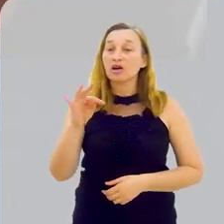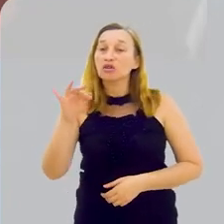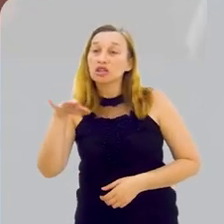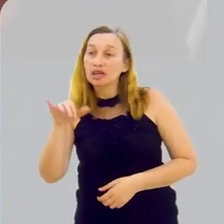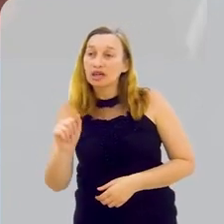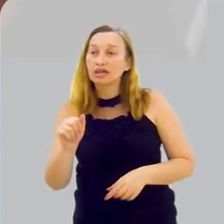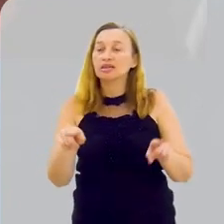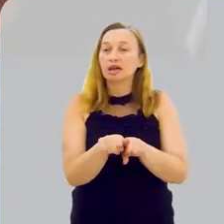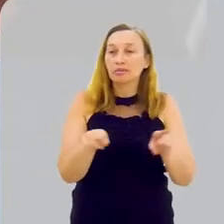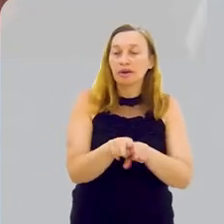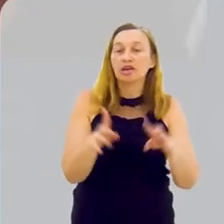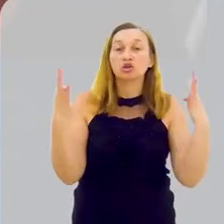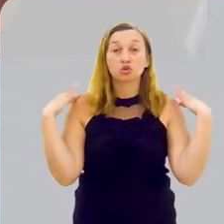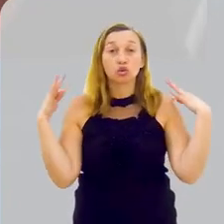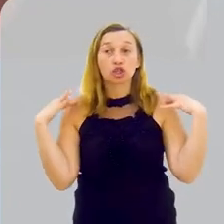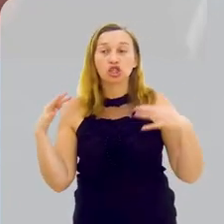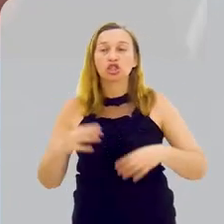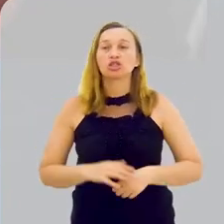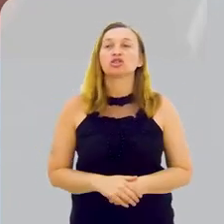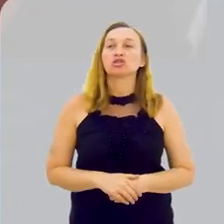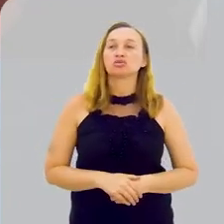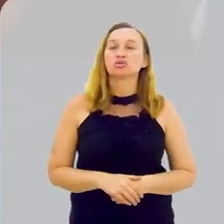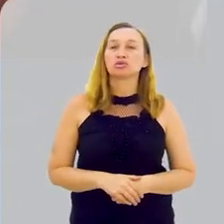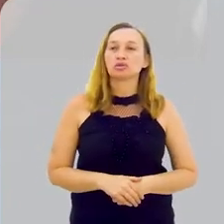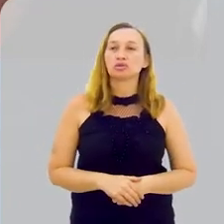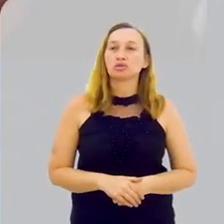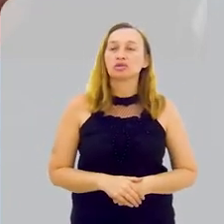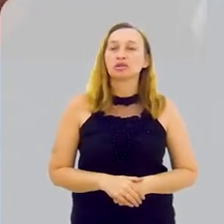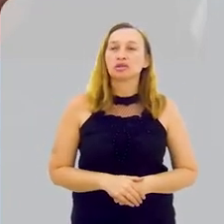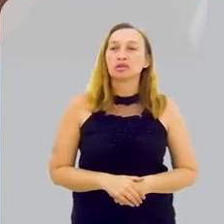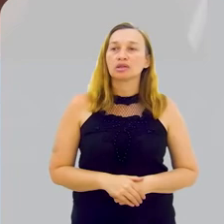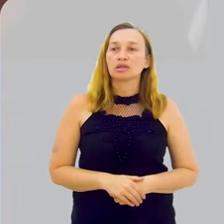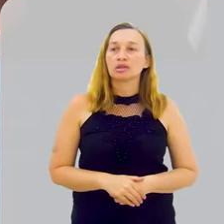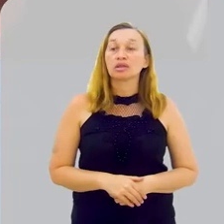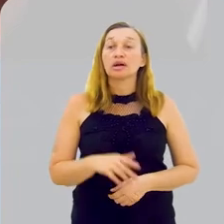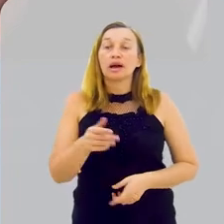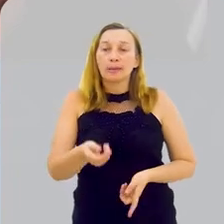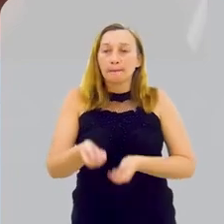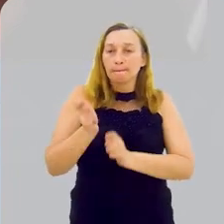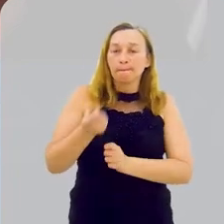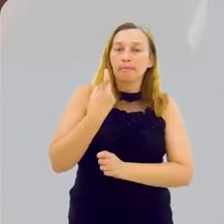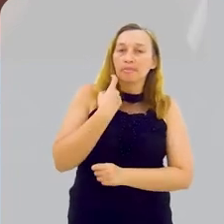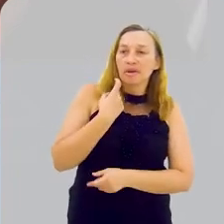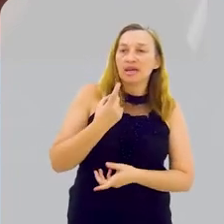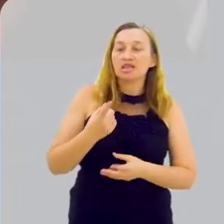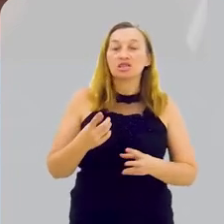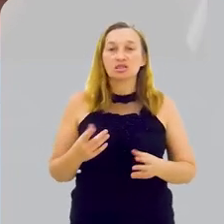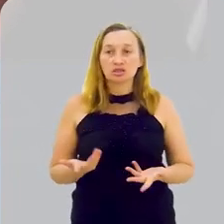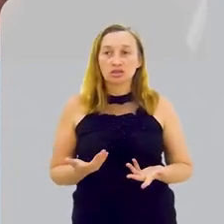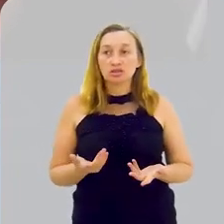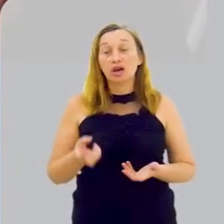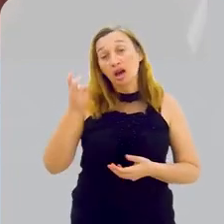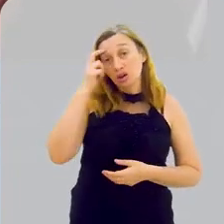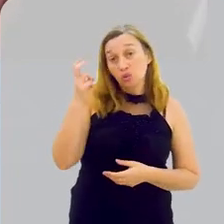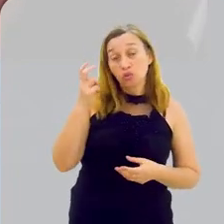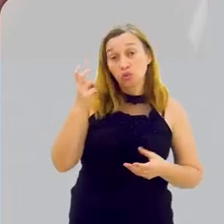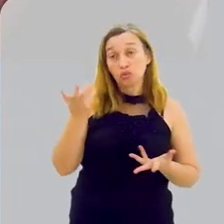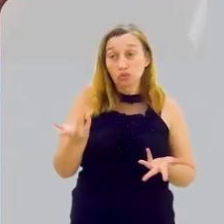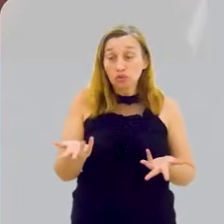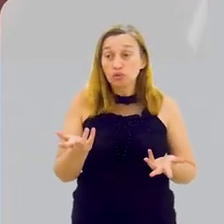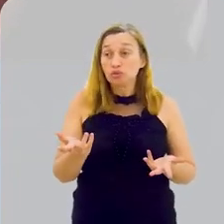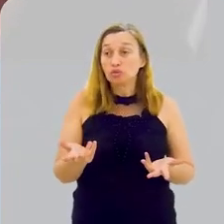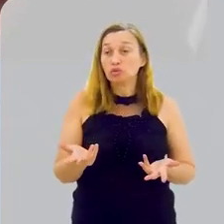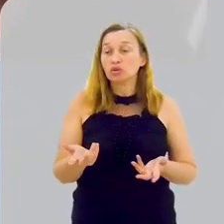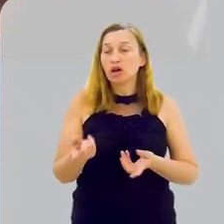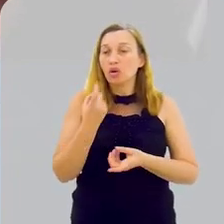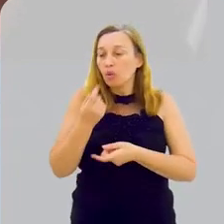offshore, a construção mercante, a náutica, o turismo também, turismo de praias, turismo náutico, a pesca,